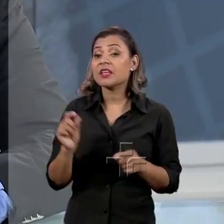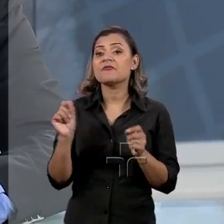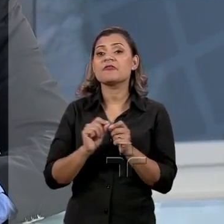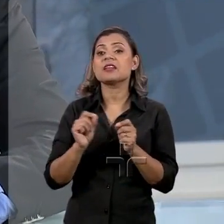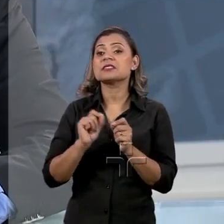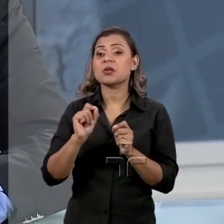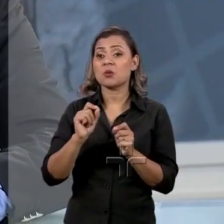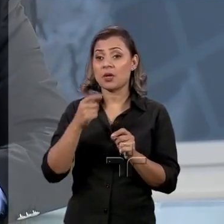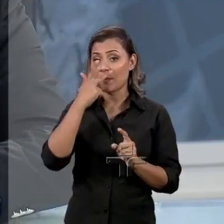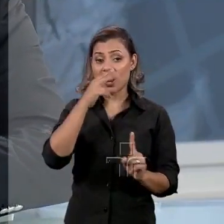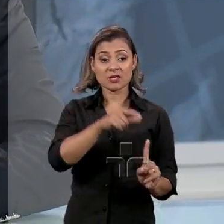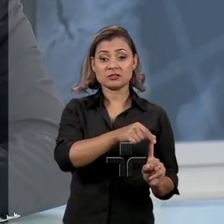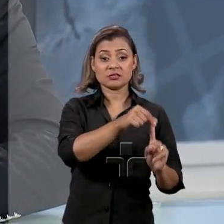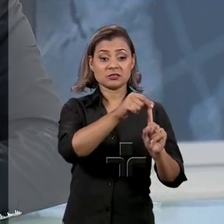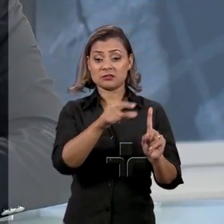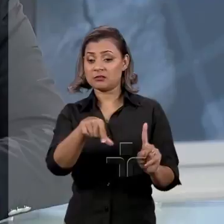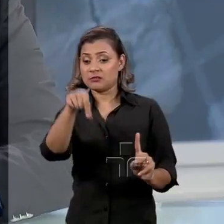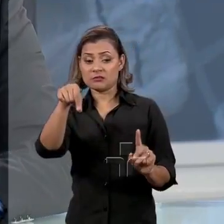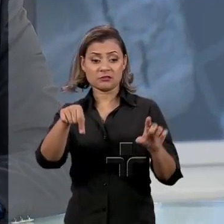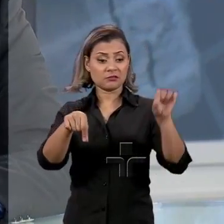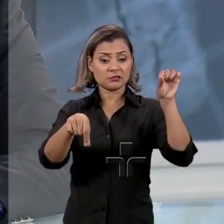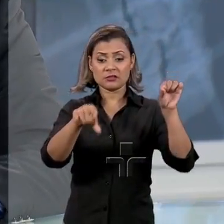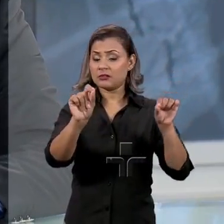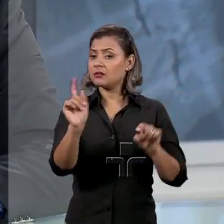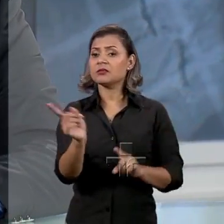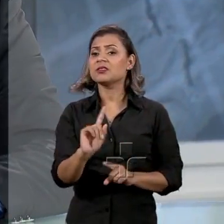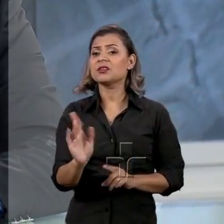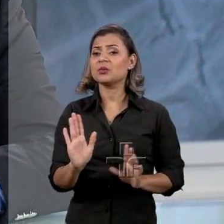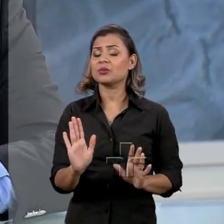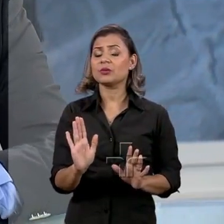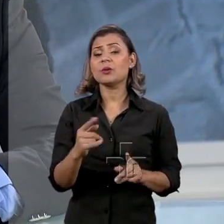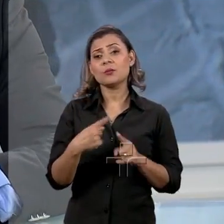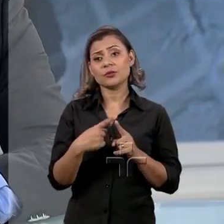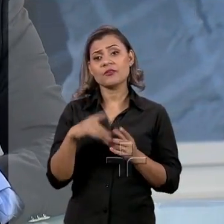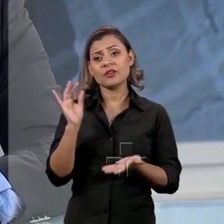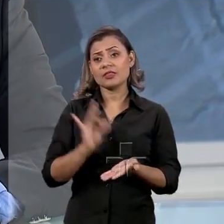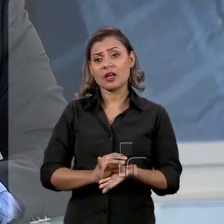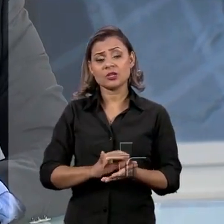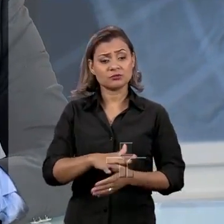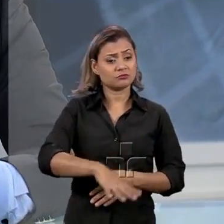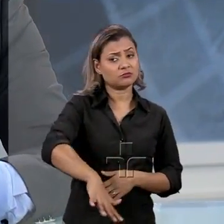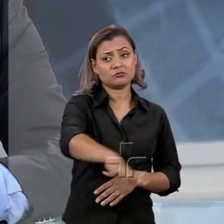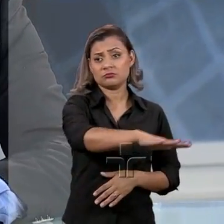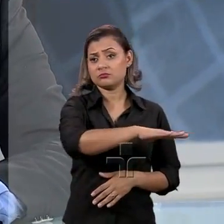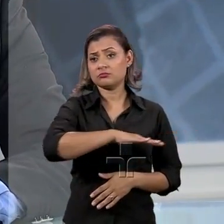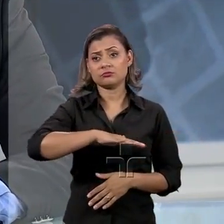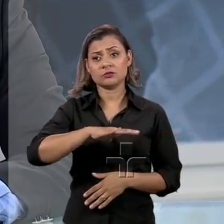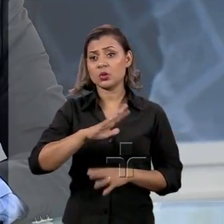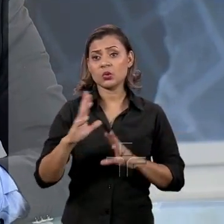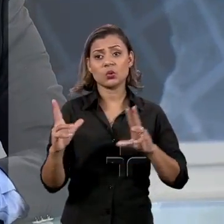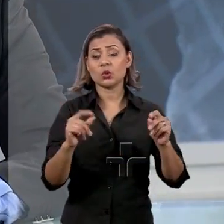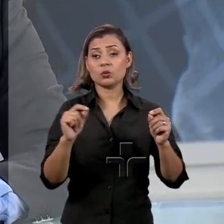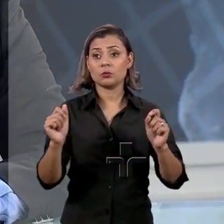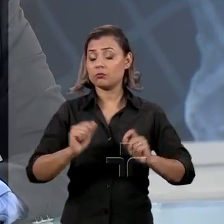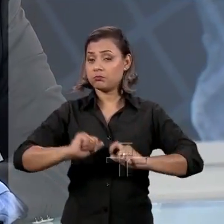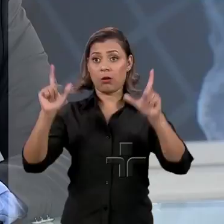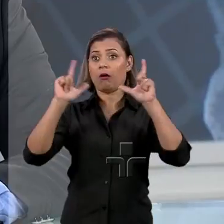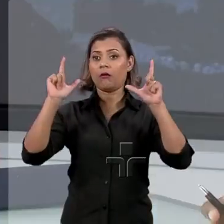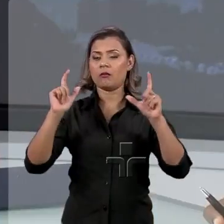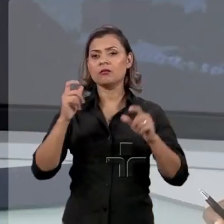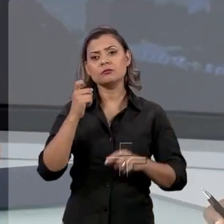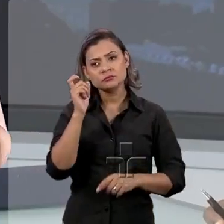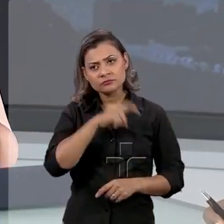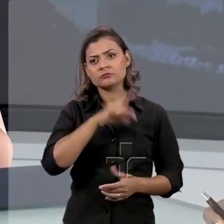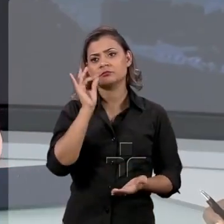muita distinção se é uma coisa ou se é outra, porque o enredo é um enredo que deixa todo mundo tonto e atordoado.